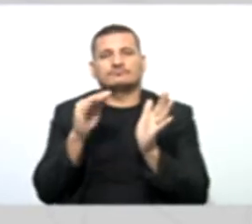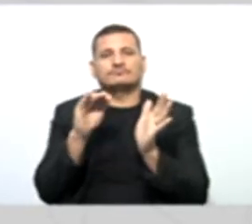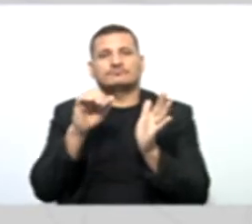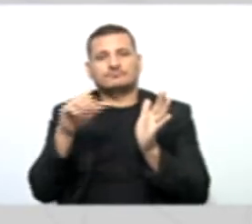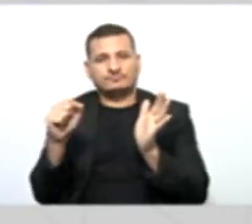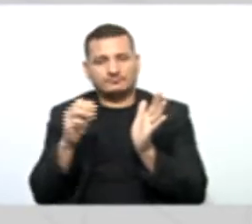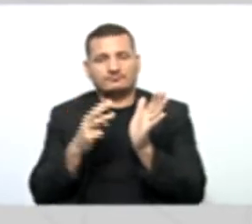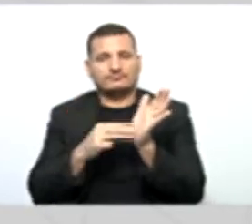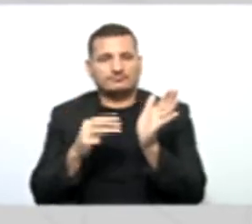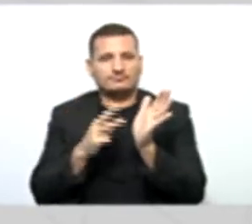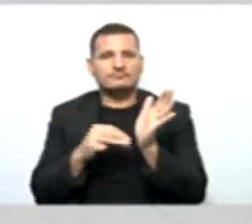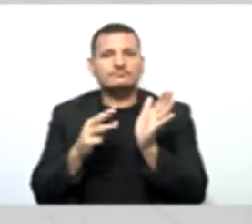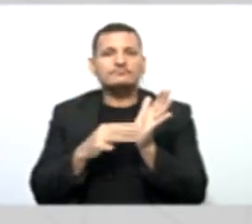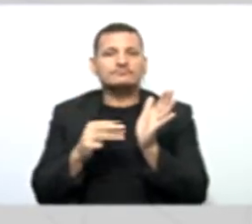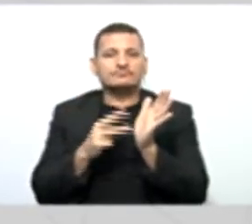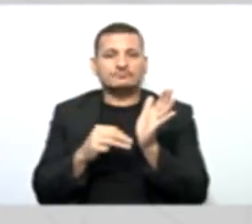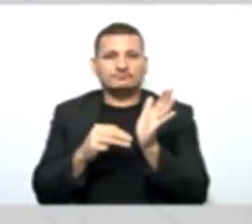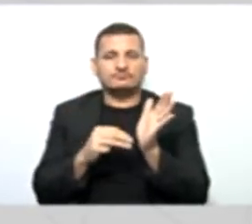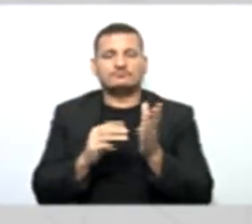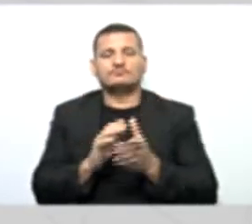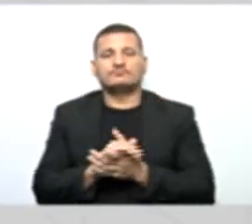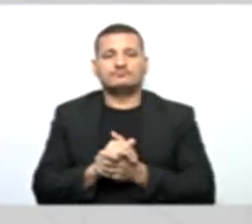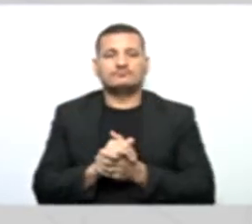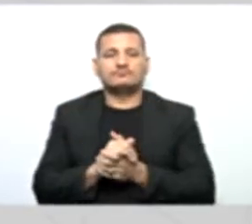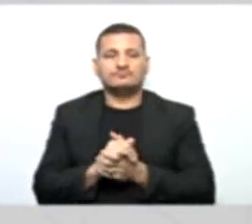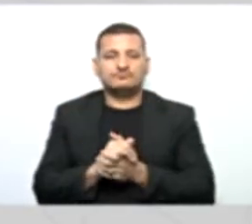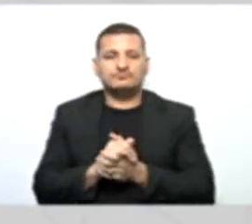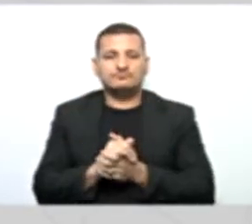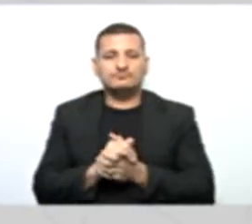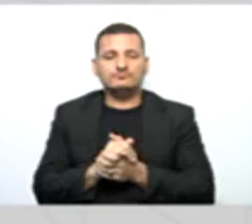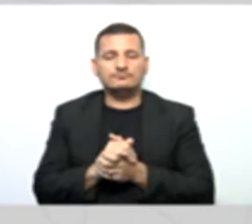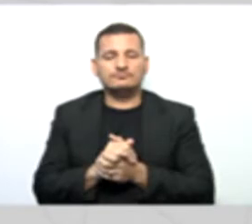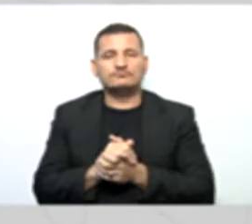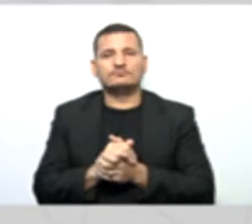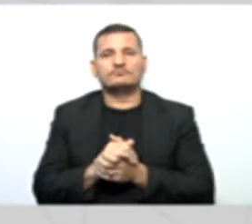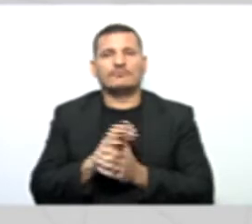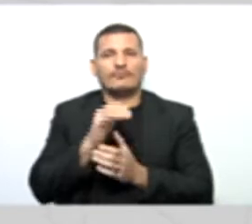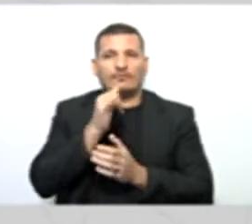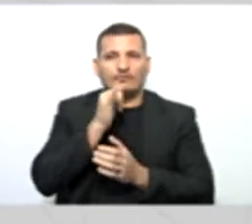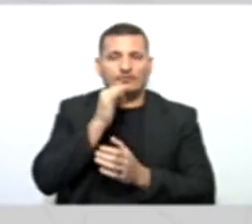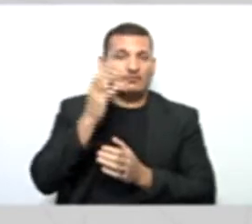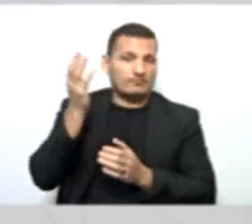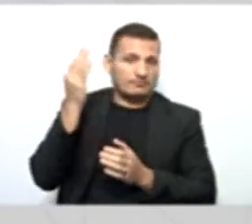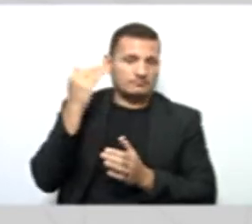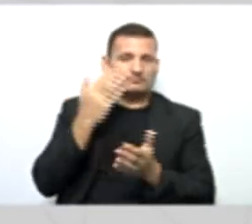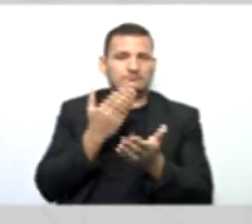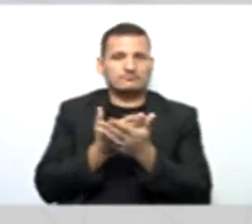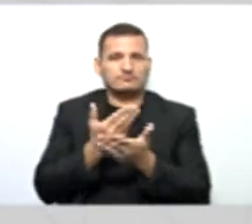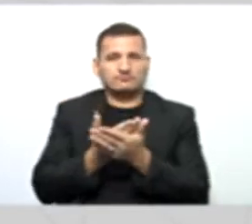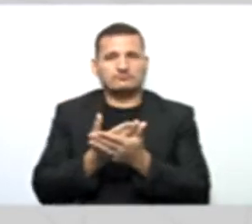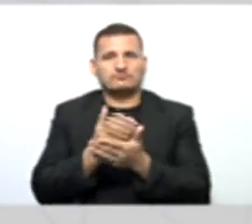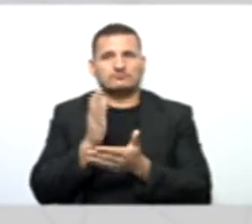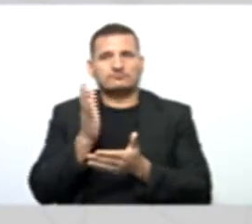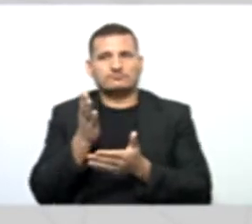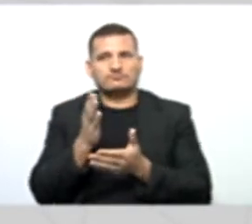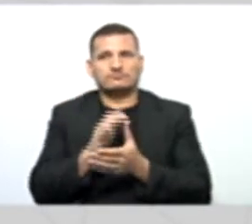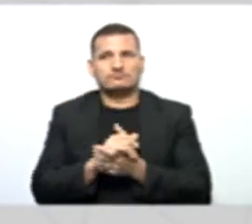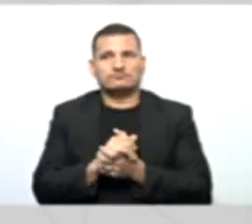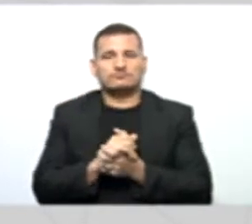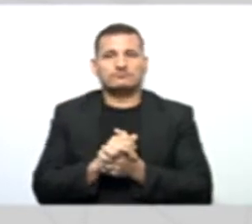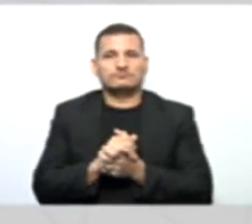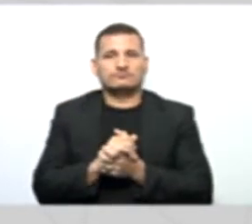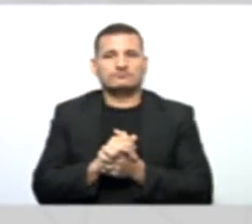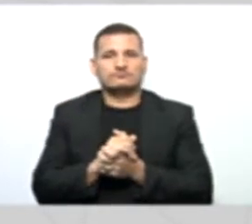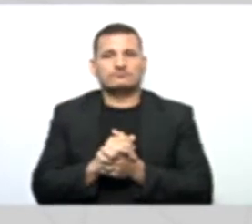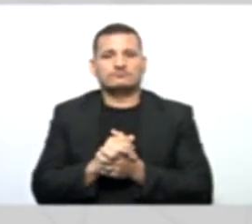poderiam ser implicados sobre esse objeto cadeira. Nós demos o exemplo na aula passada sobre duas